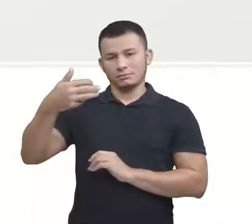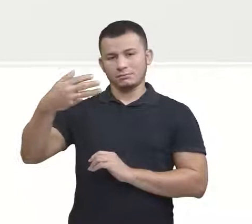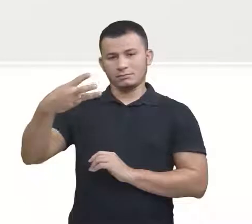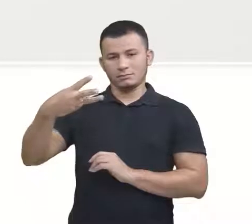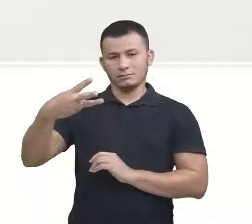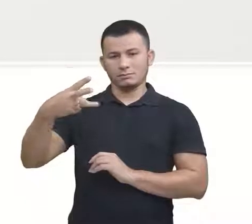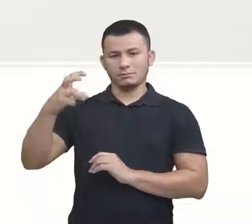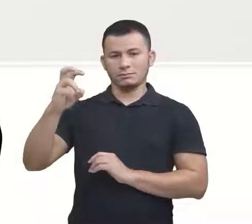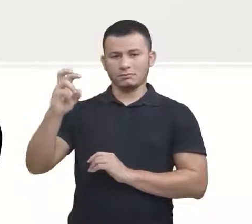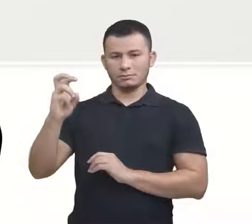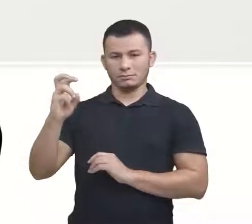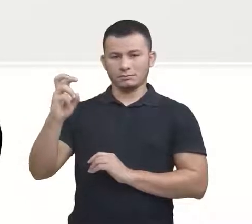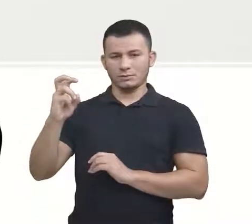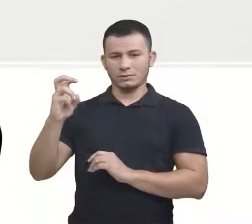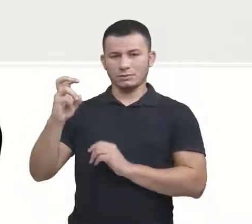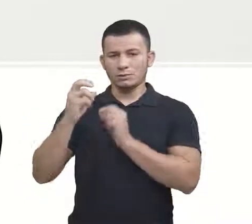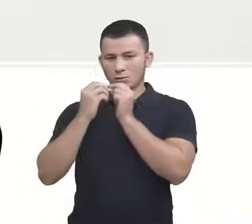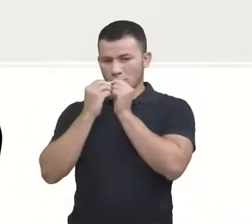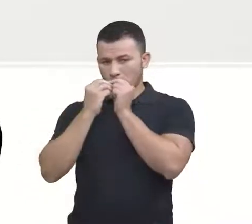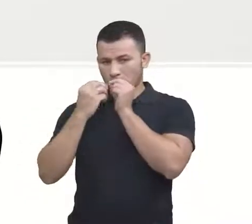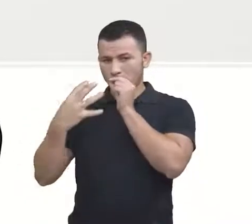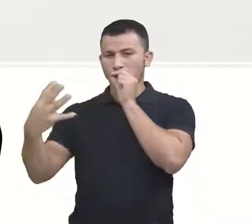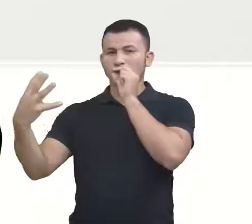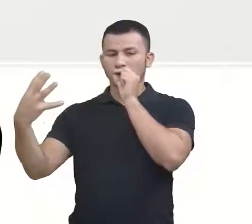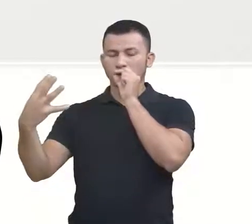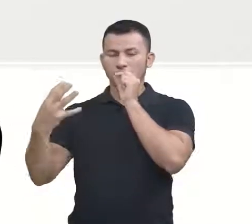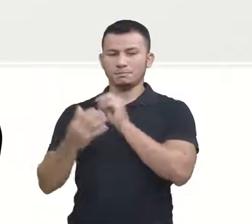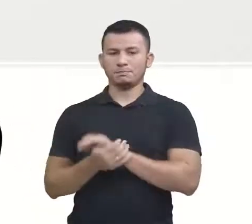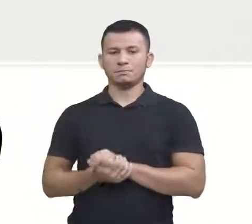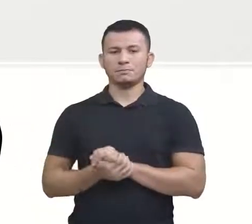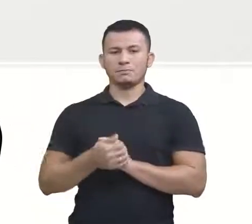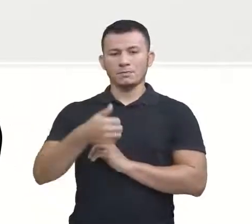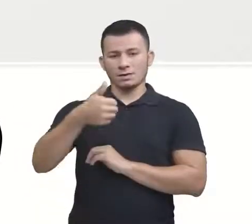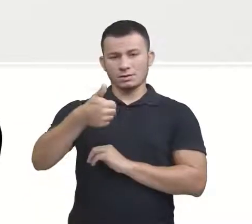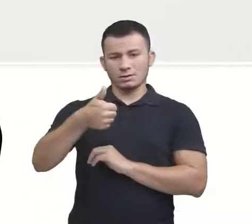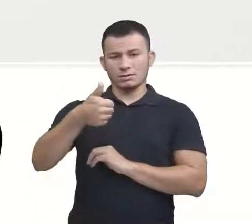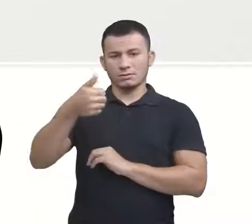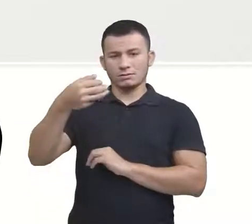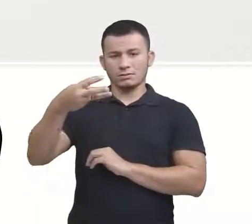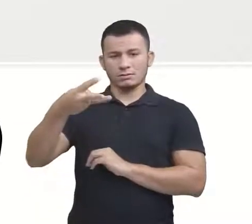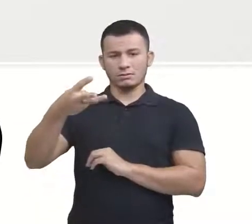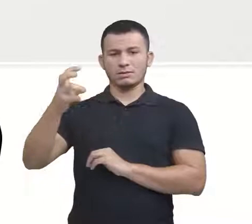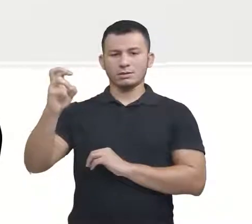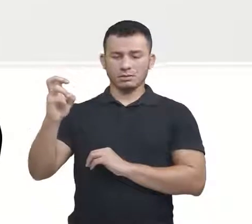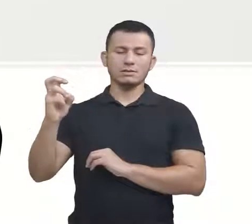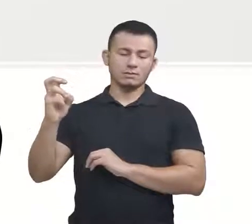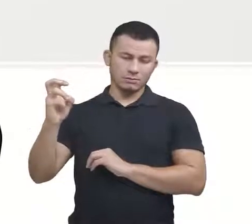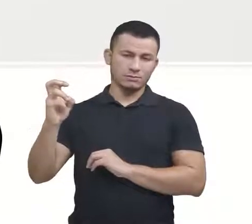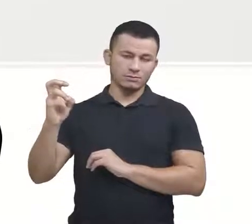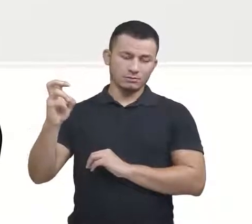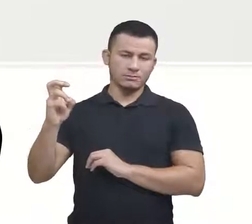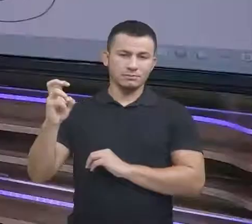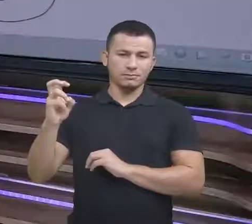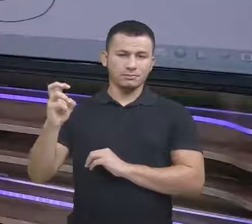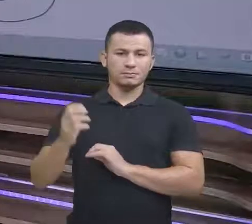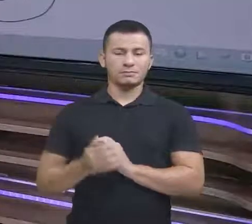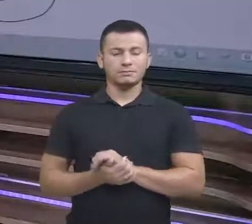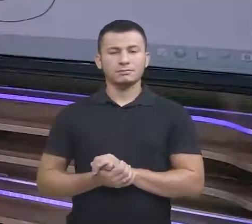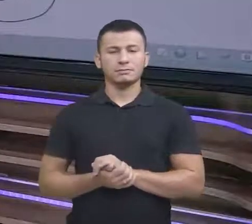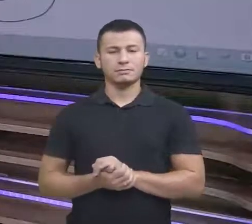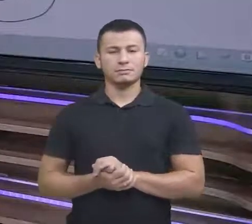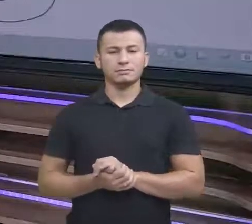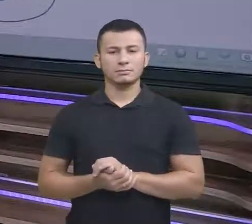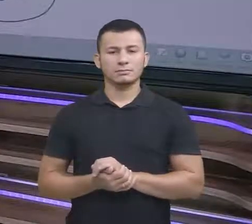135 balões Olha que é o número 135 por